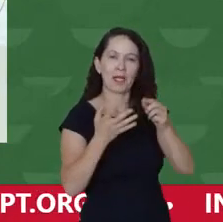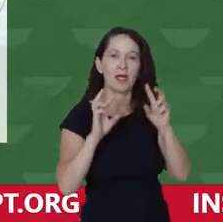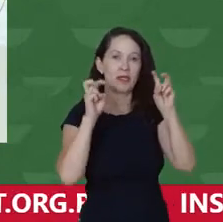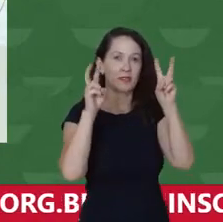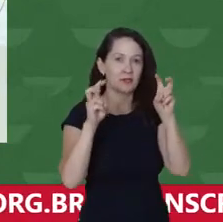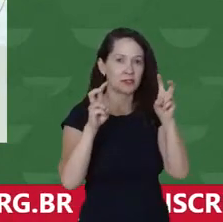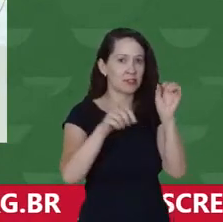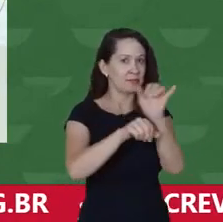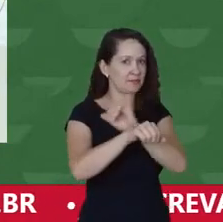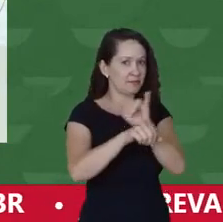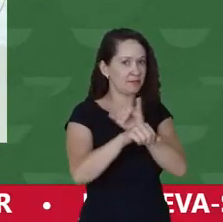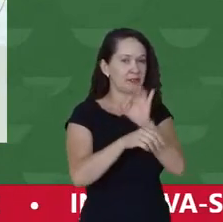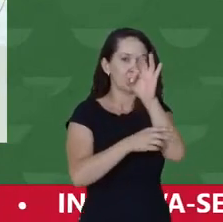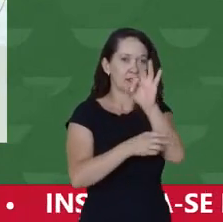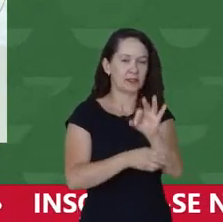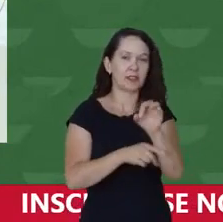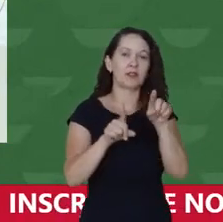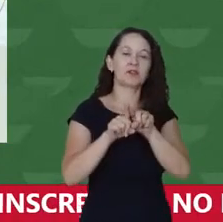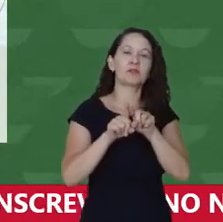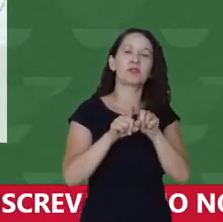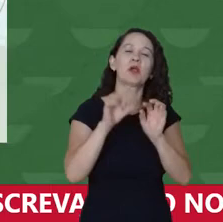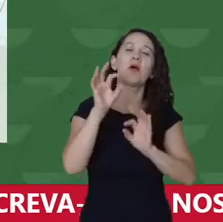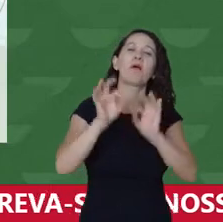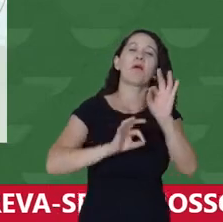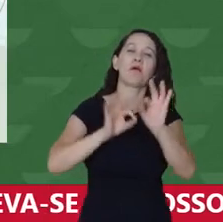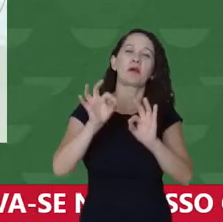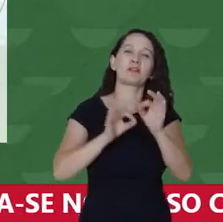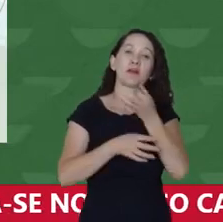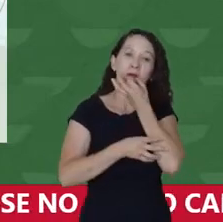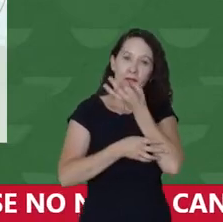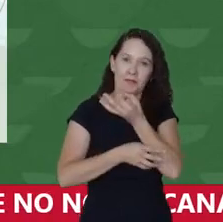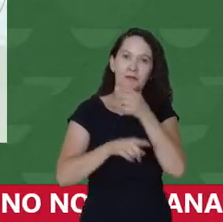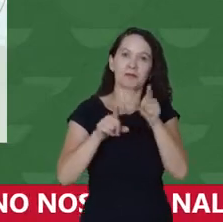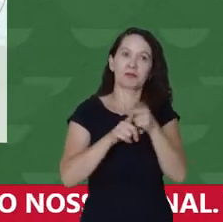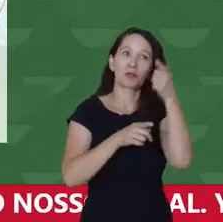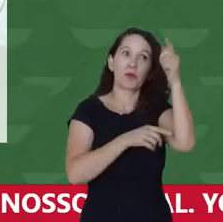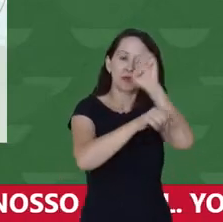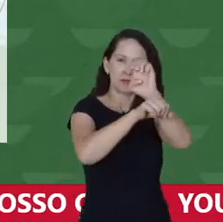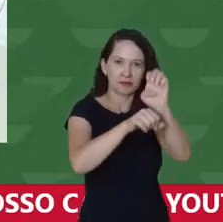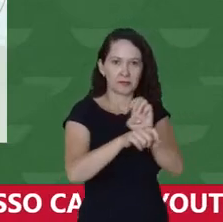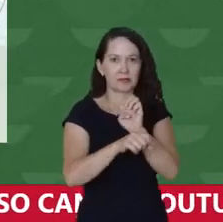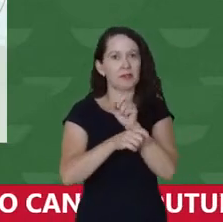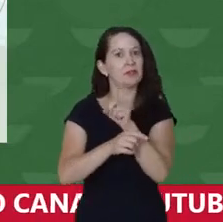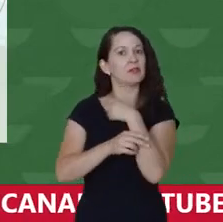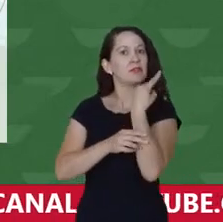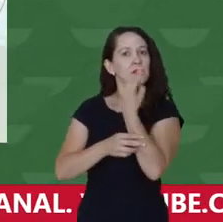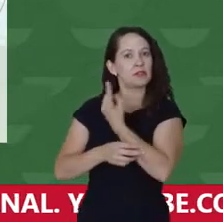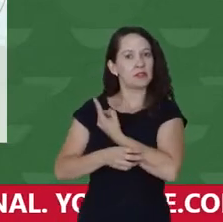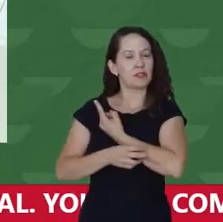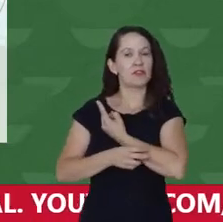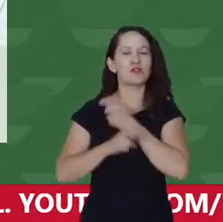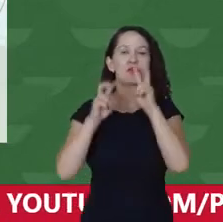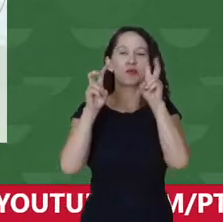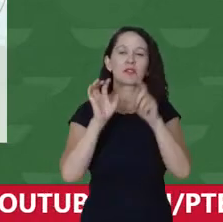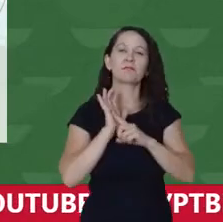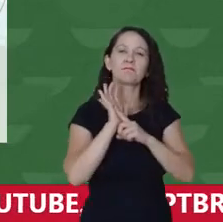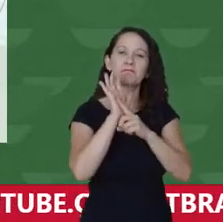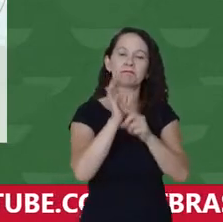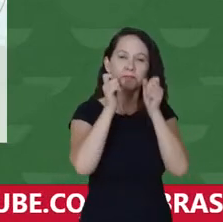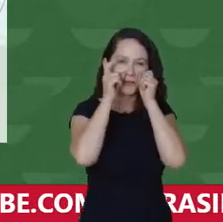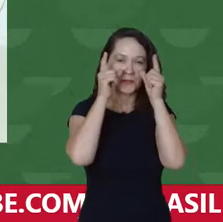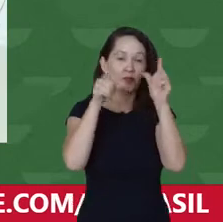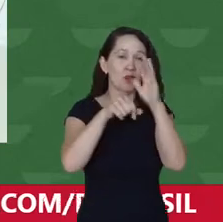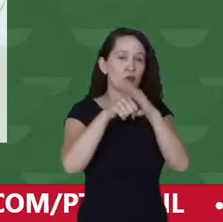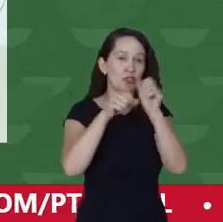é estratégico, é correto. Queria parabenizar e sugerir, né, que por outros estados a gente paute isso, chame a